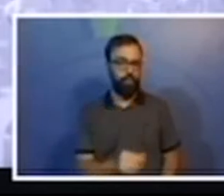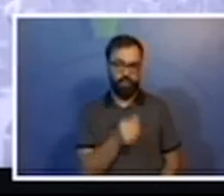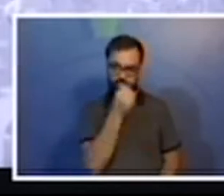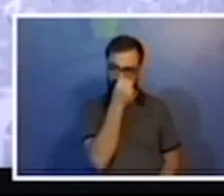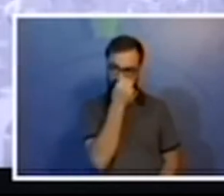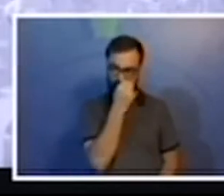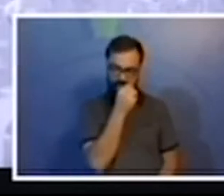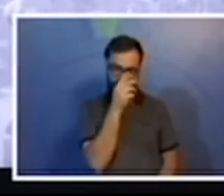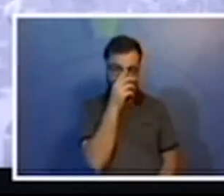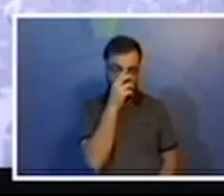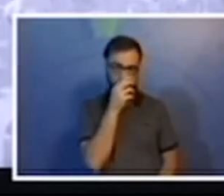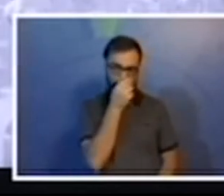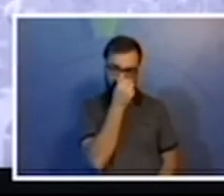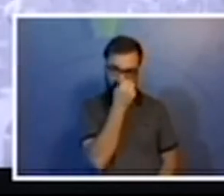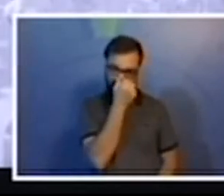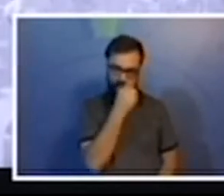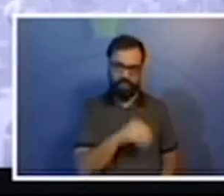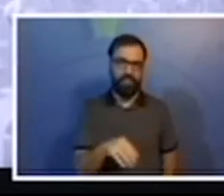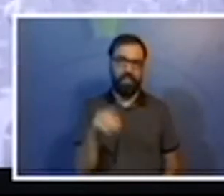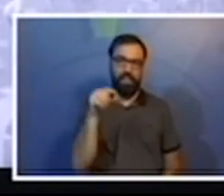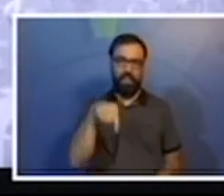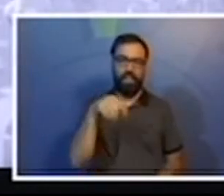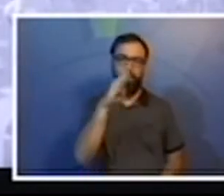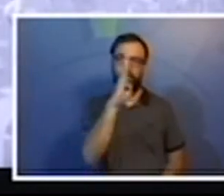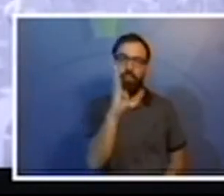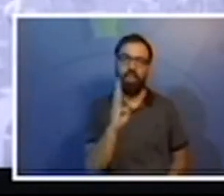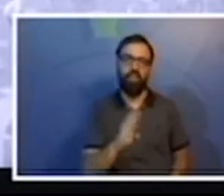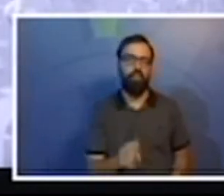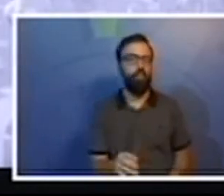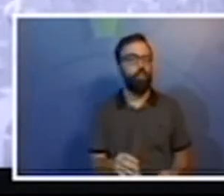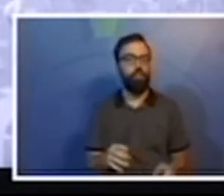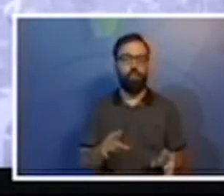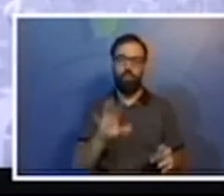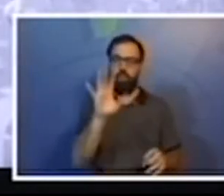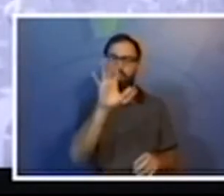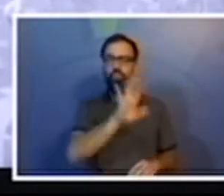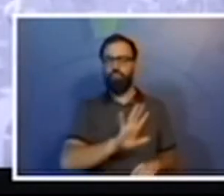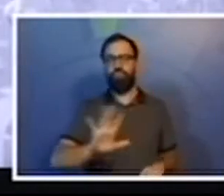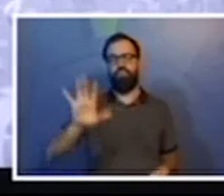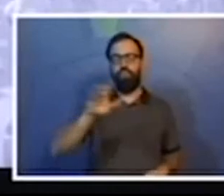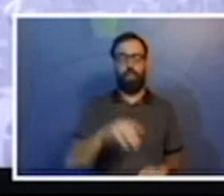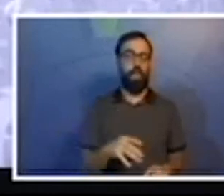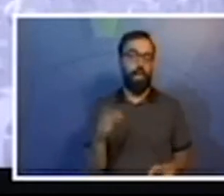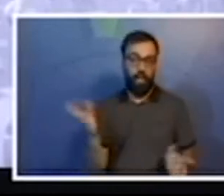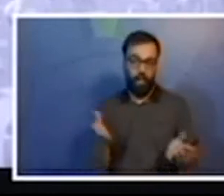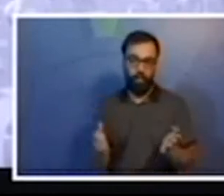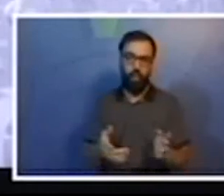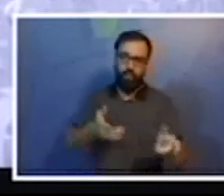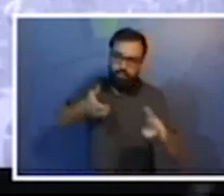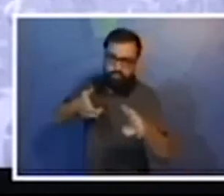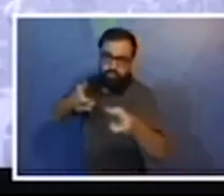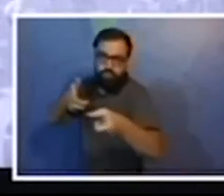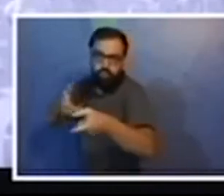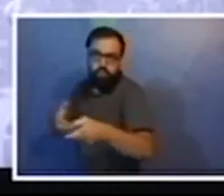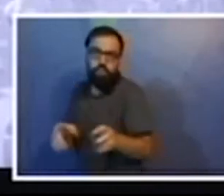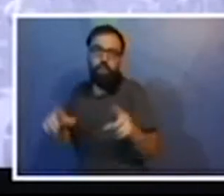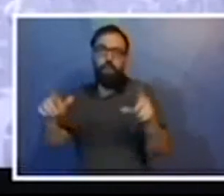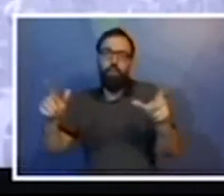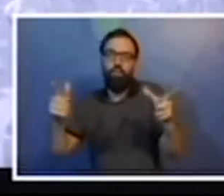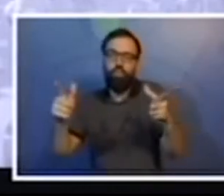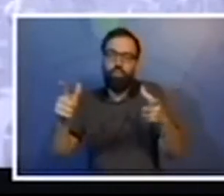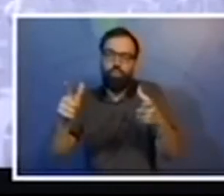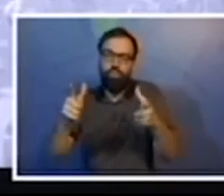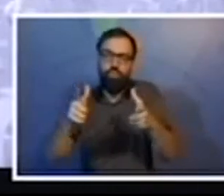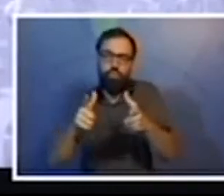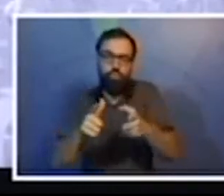a muito disseminado no Brasil agora como ele é muito cansado e com aumento da área urbana ele foi se retraindo